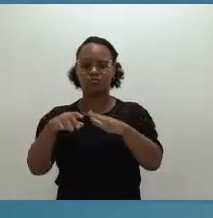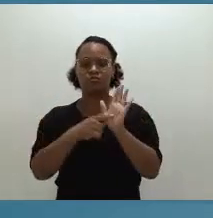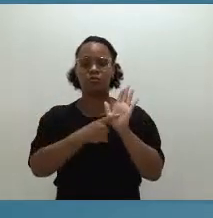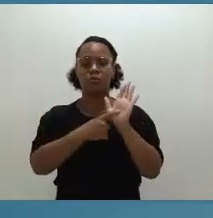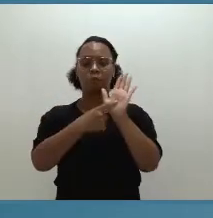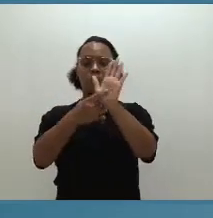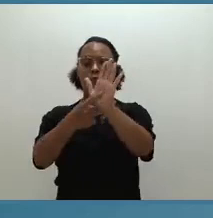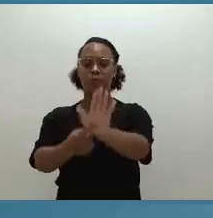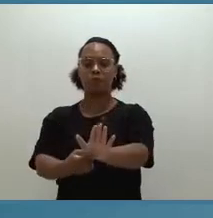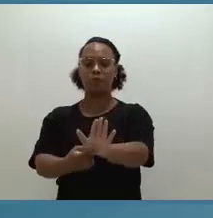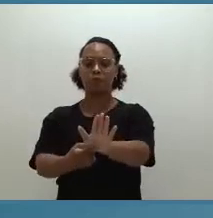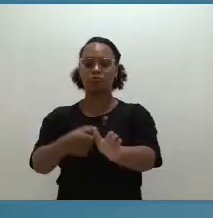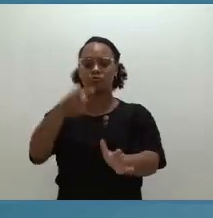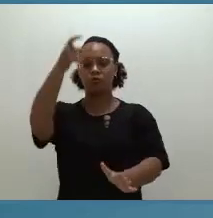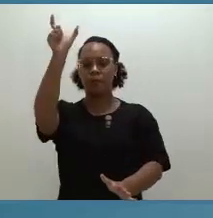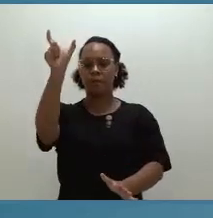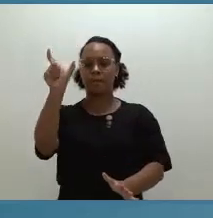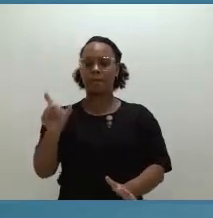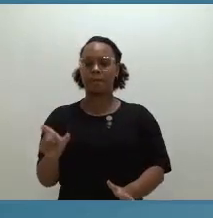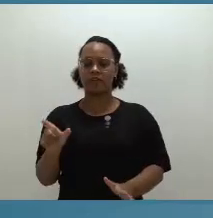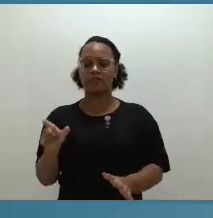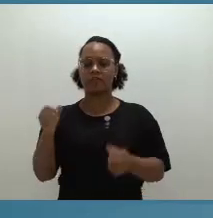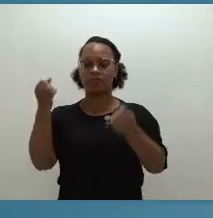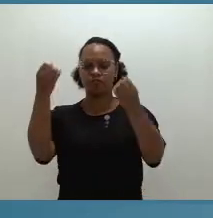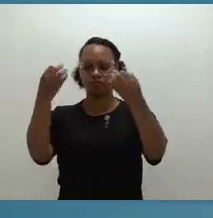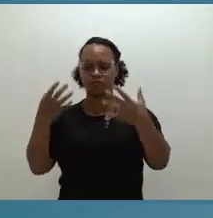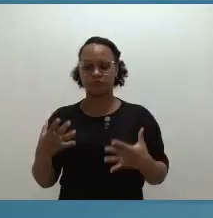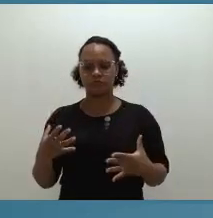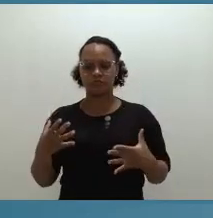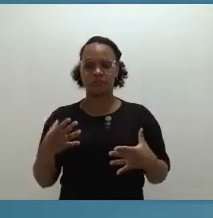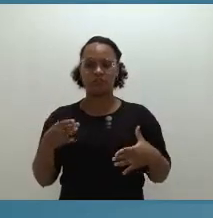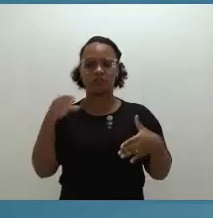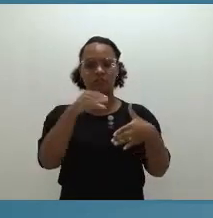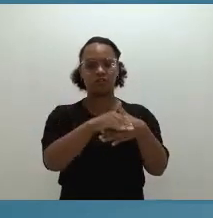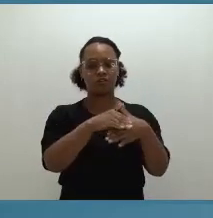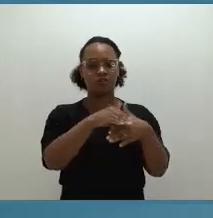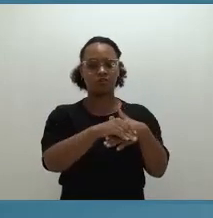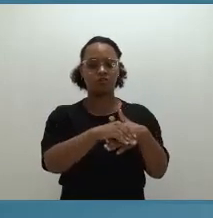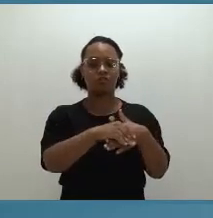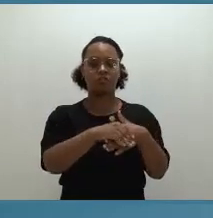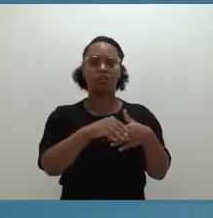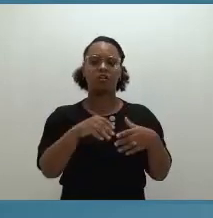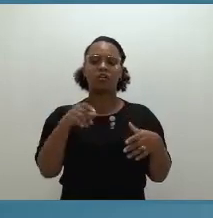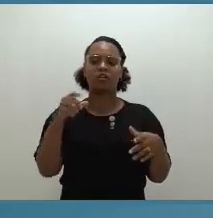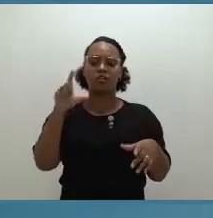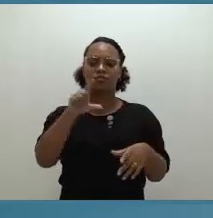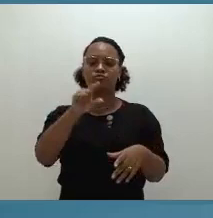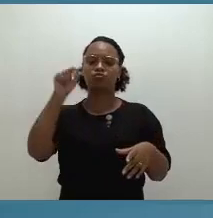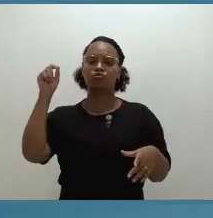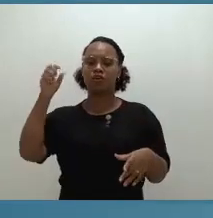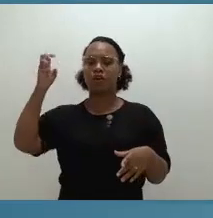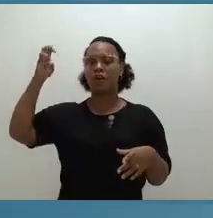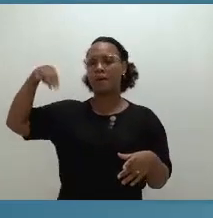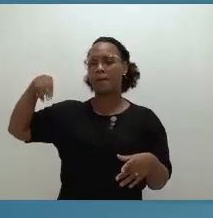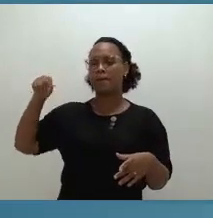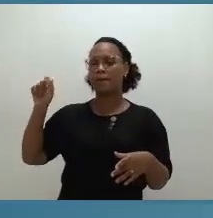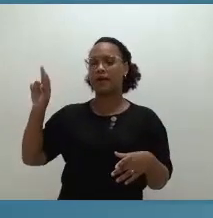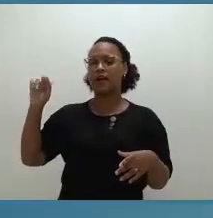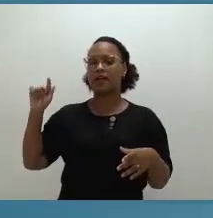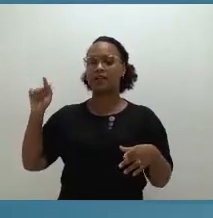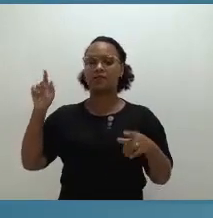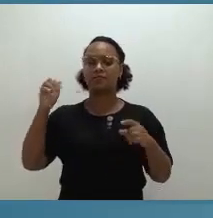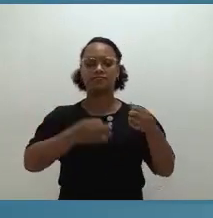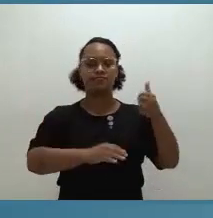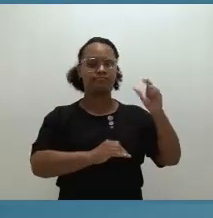perfil que eu disse quando da eleição da desembargadora Marli, o seu escrito agregador.